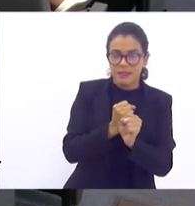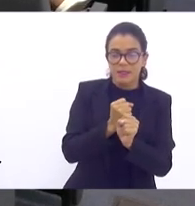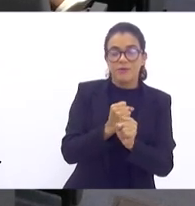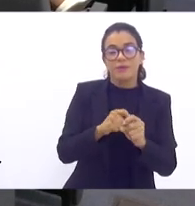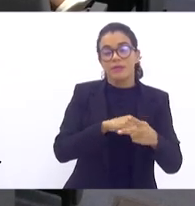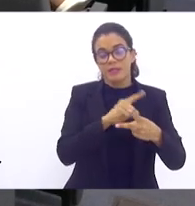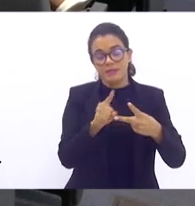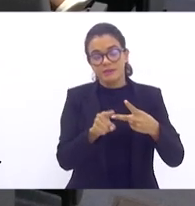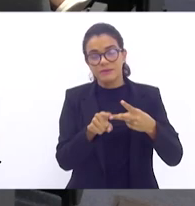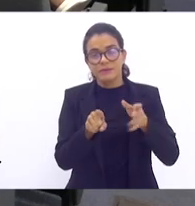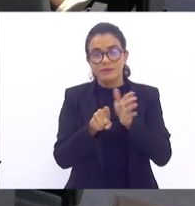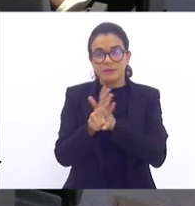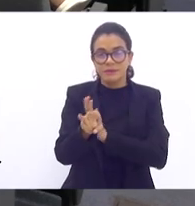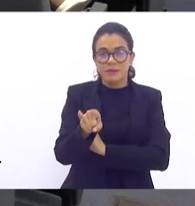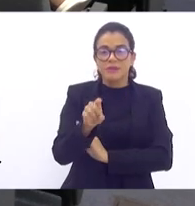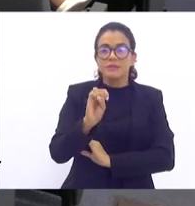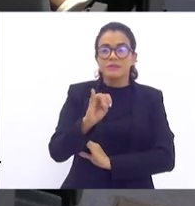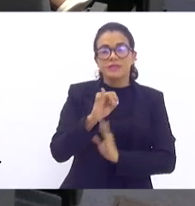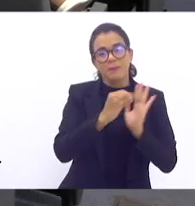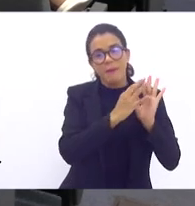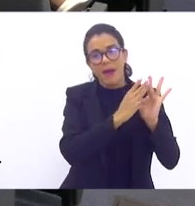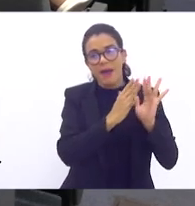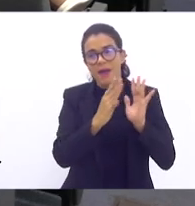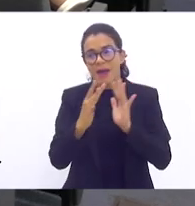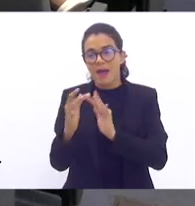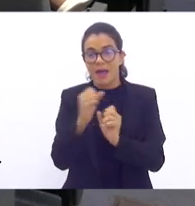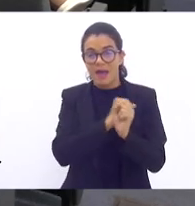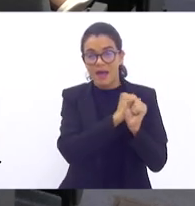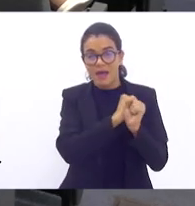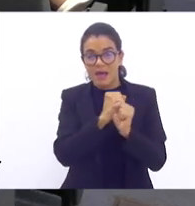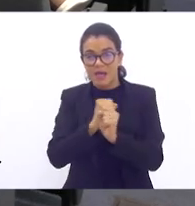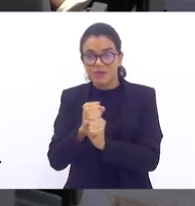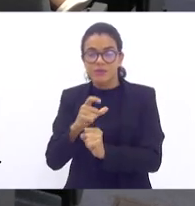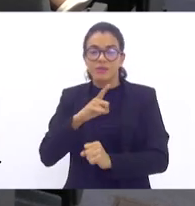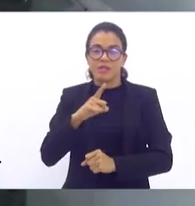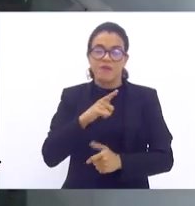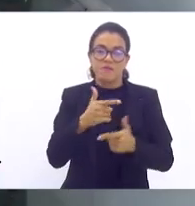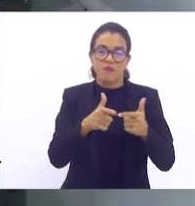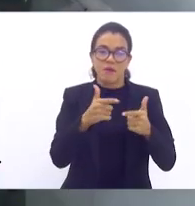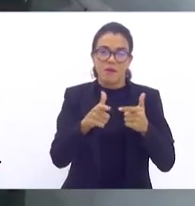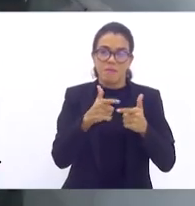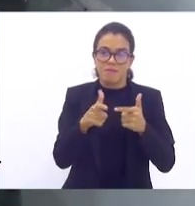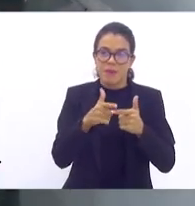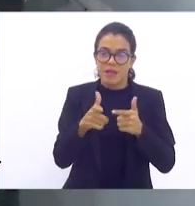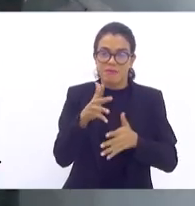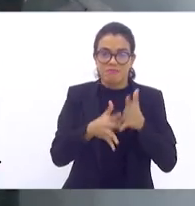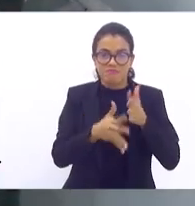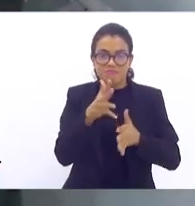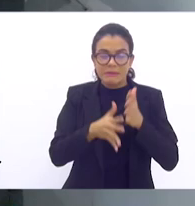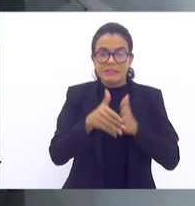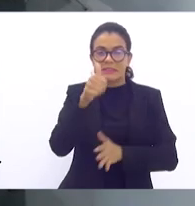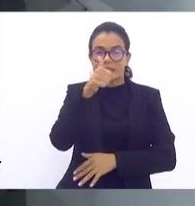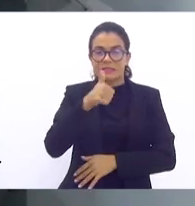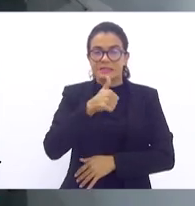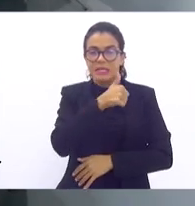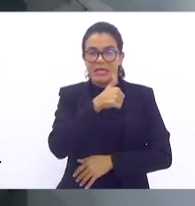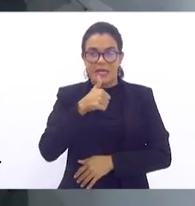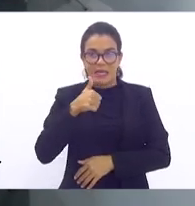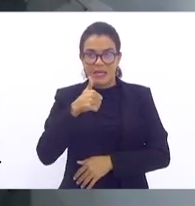a segunda pergunta nos últimos anos nós tivemos diversas medidas de alto impacto fiscal e que geraram sacrifício